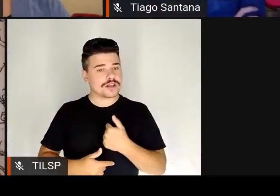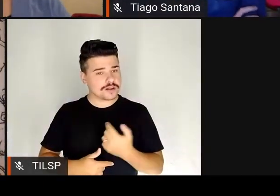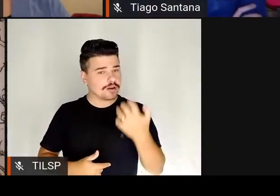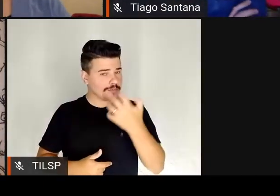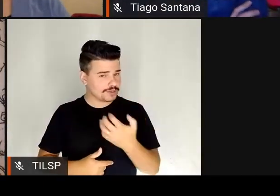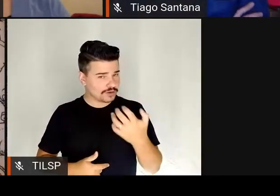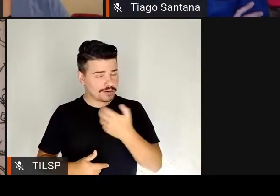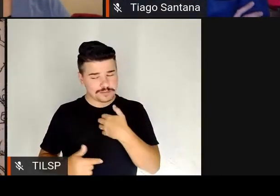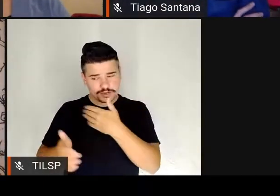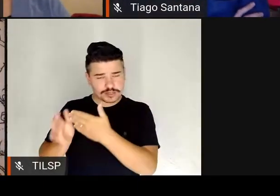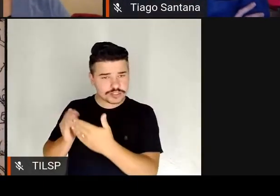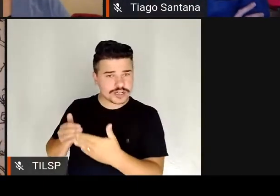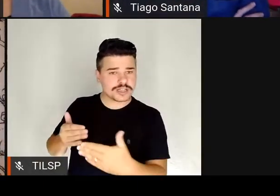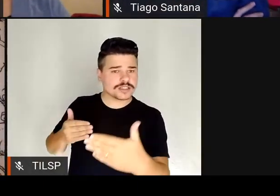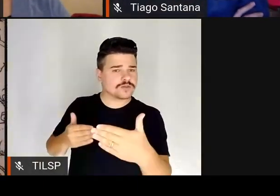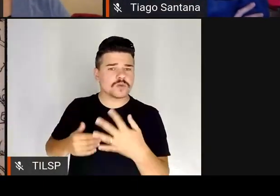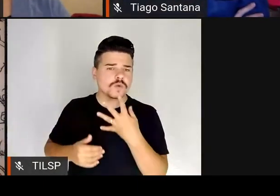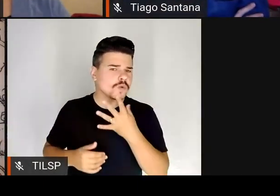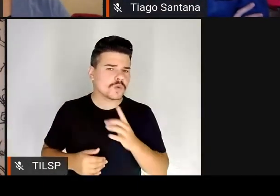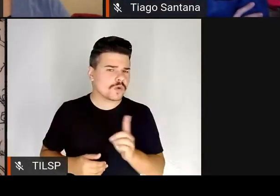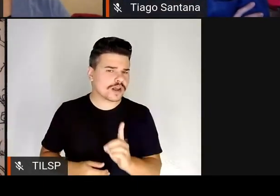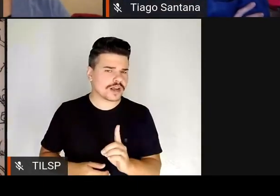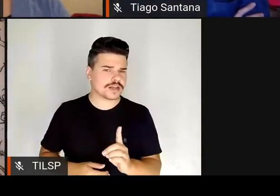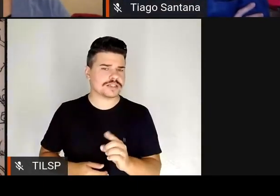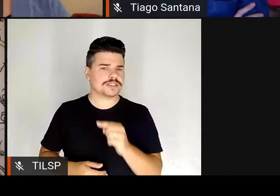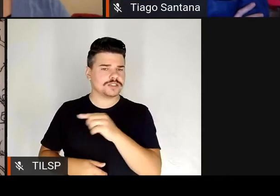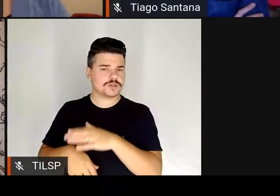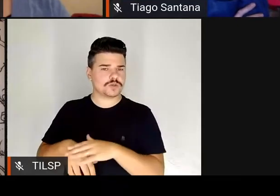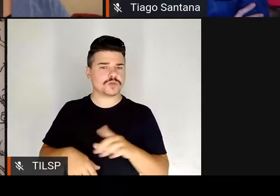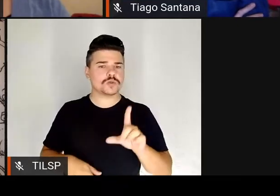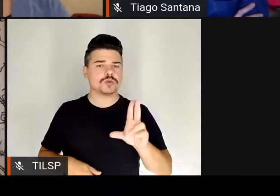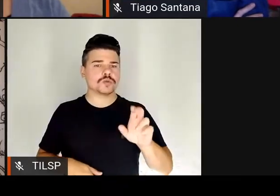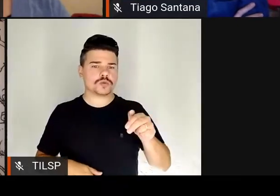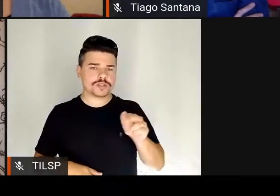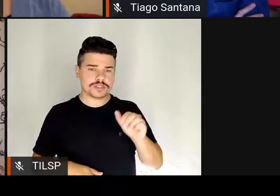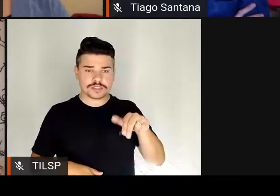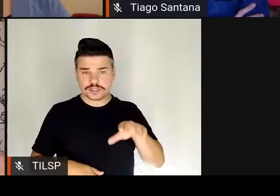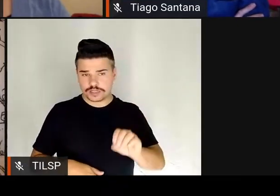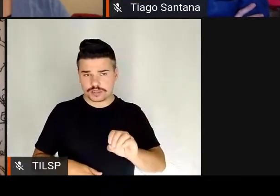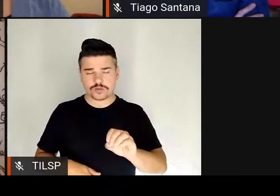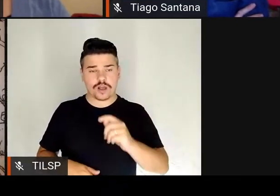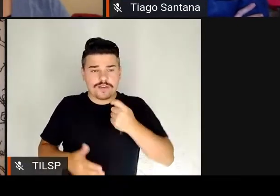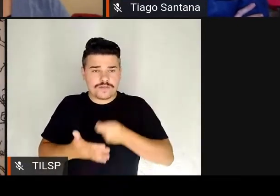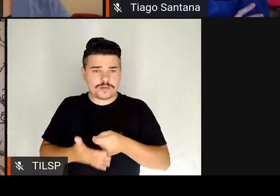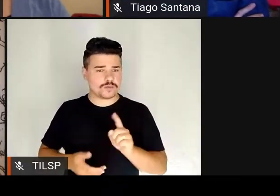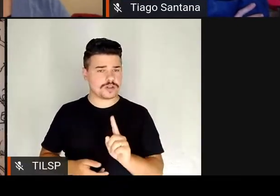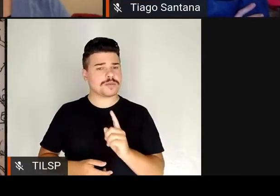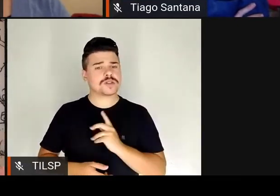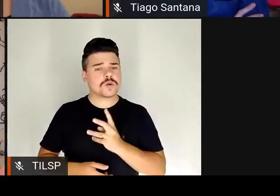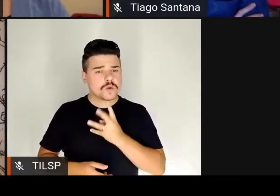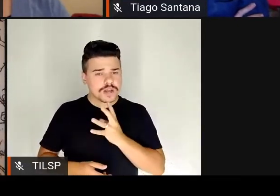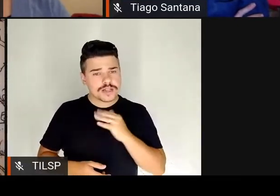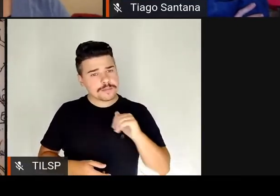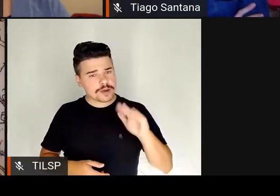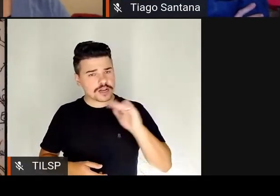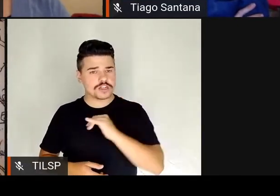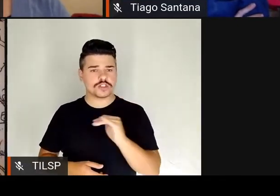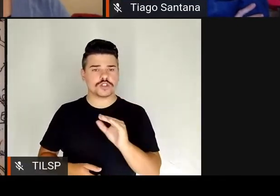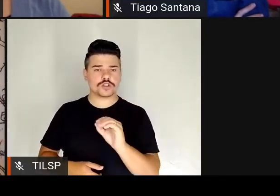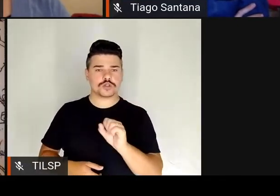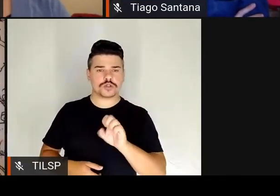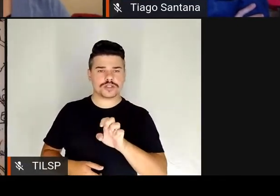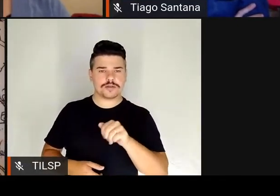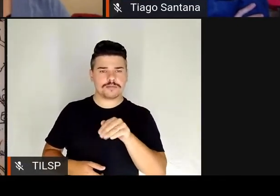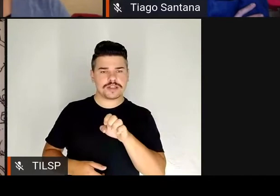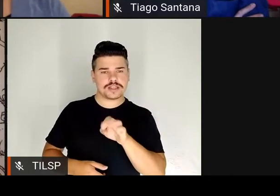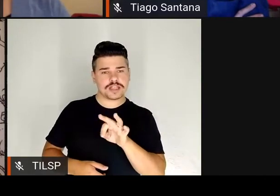eu acredito que também não conhecia muito bem a obra do Luciano, né? Não posso afirmar, mas eu conhecia bastante do Zé Medeiros e tal, mas a dele eu não